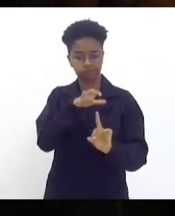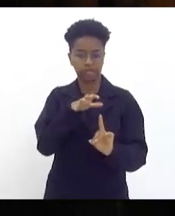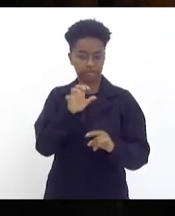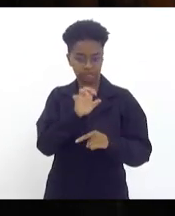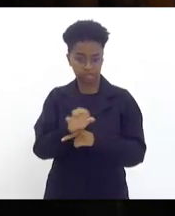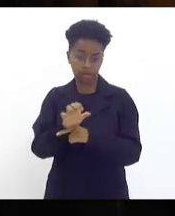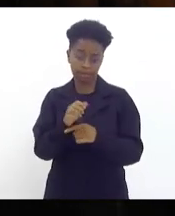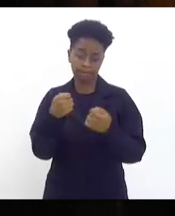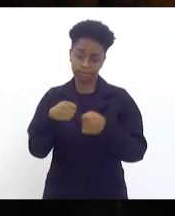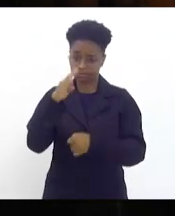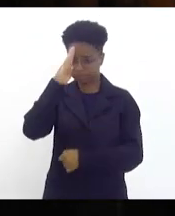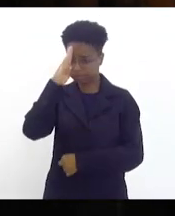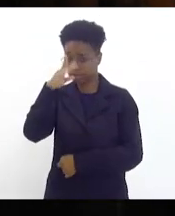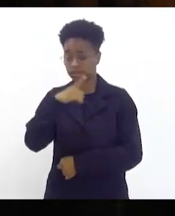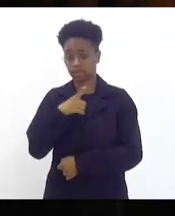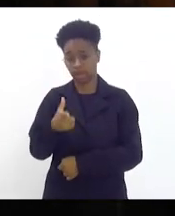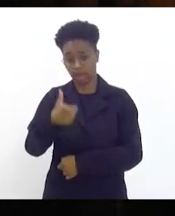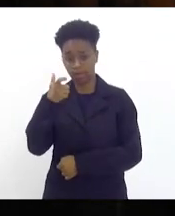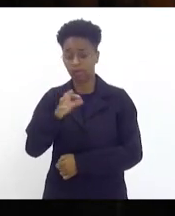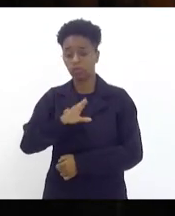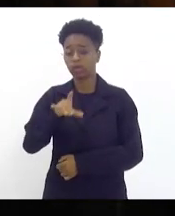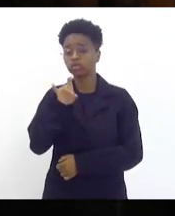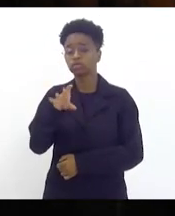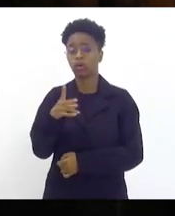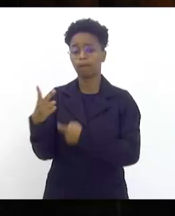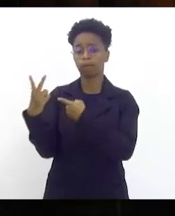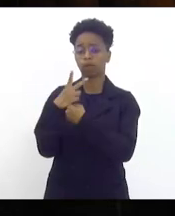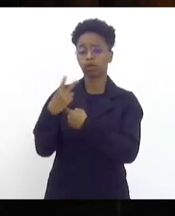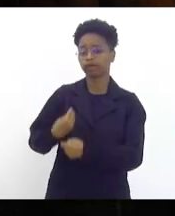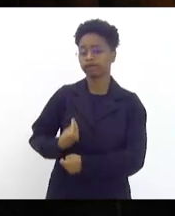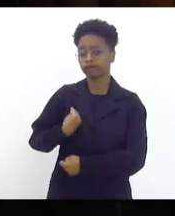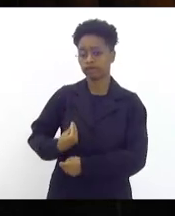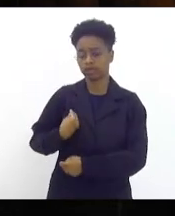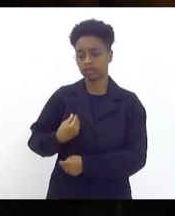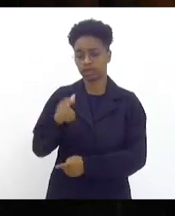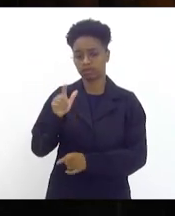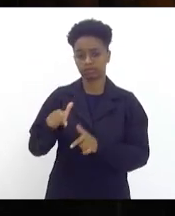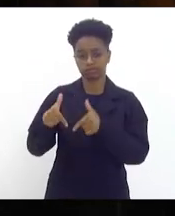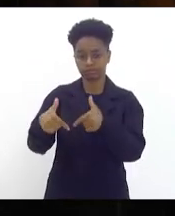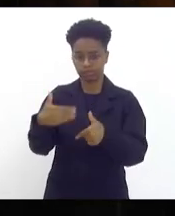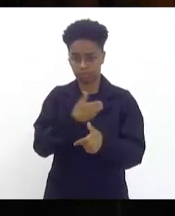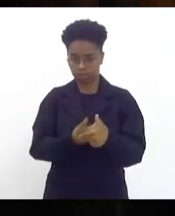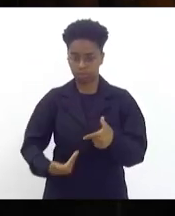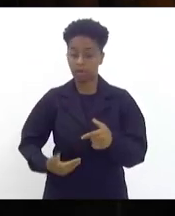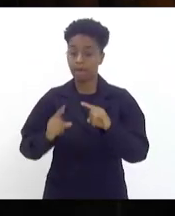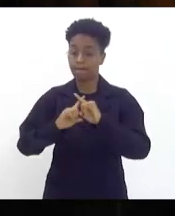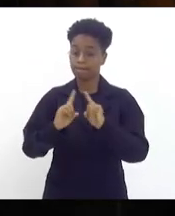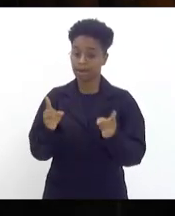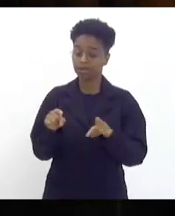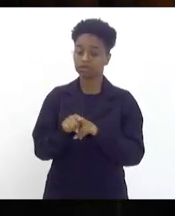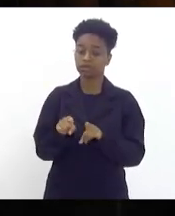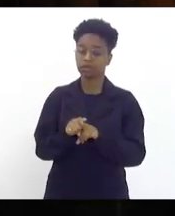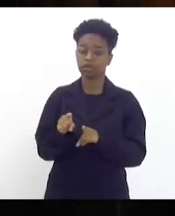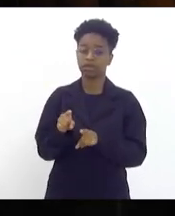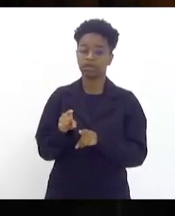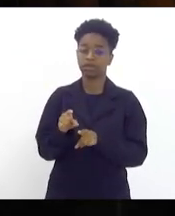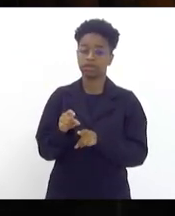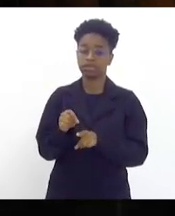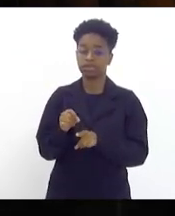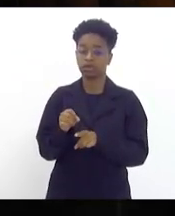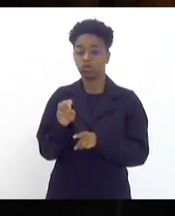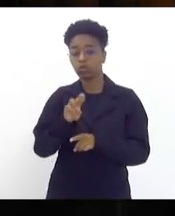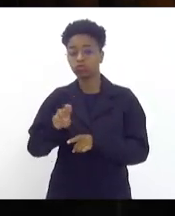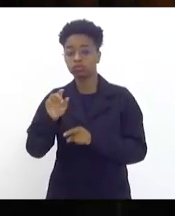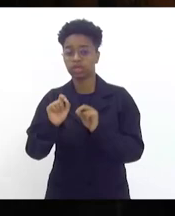a arma não só para preservar a vida do agente público mas para que utilizando aquela velha máxima